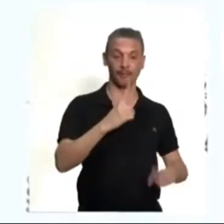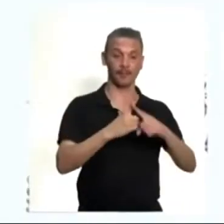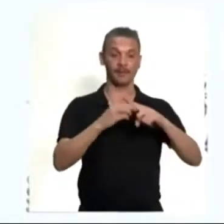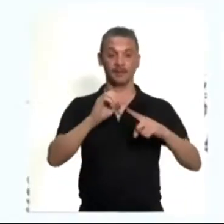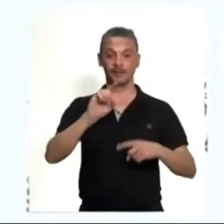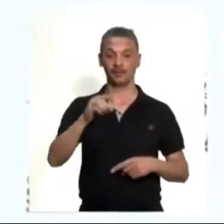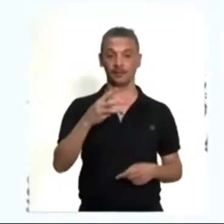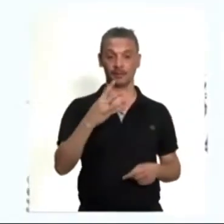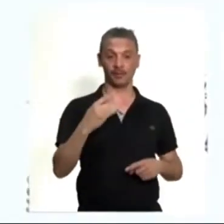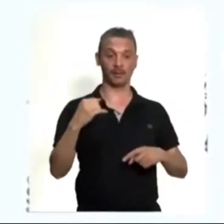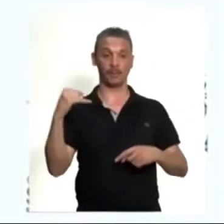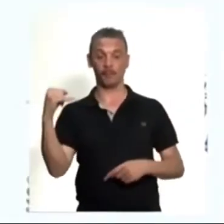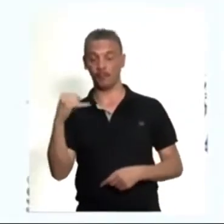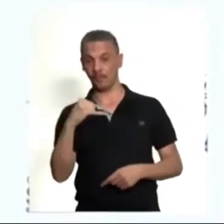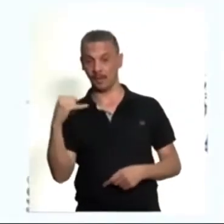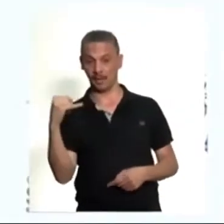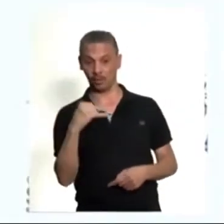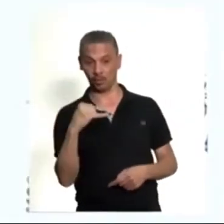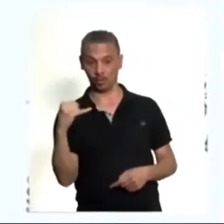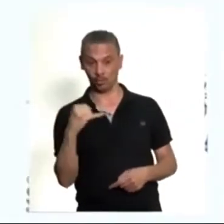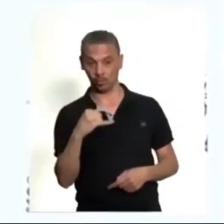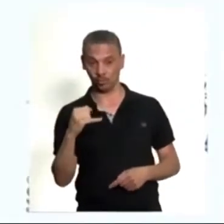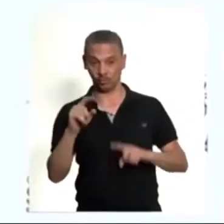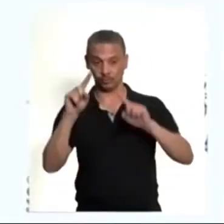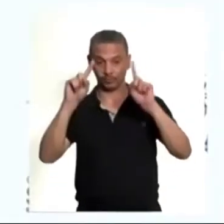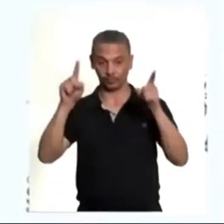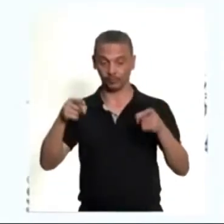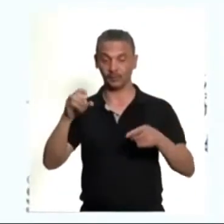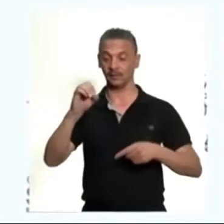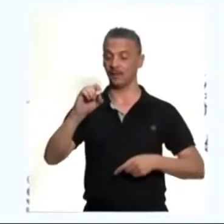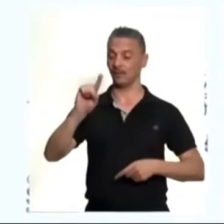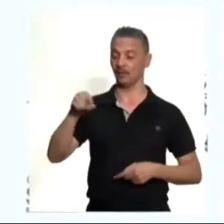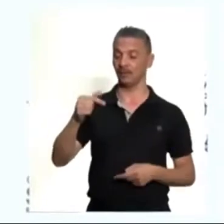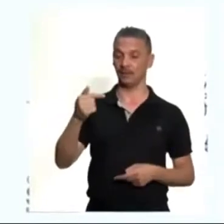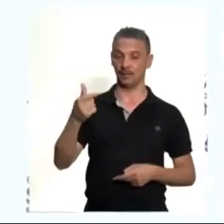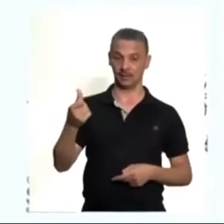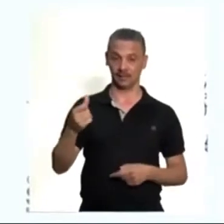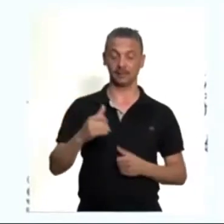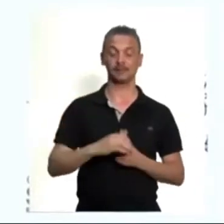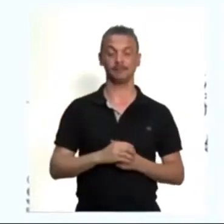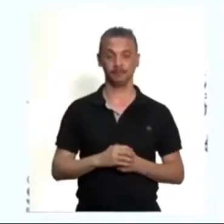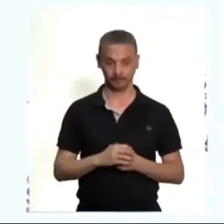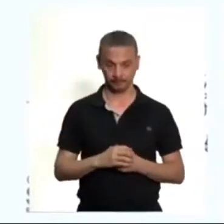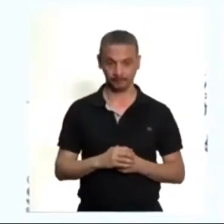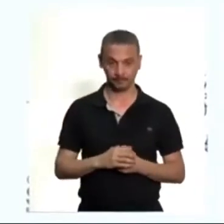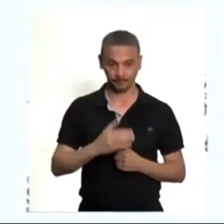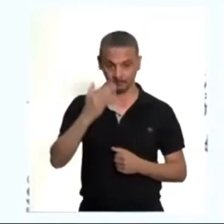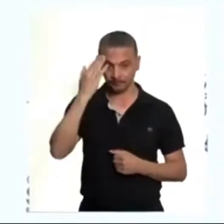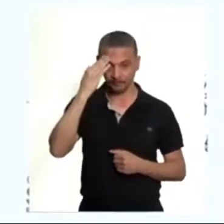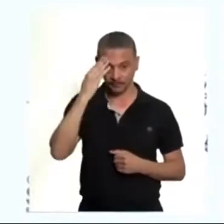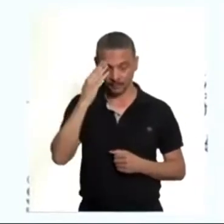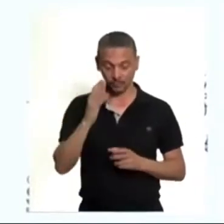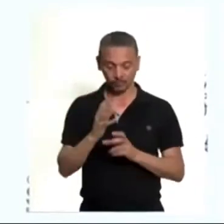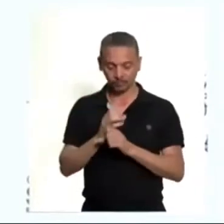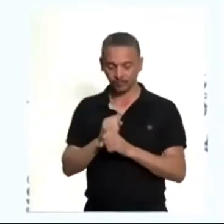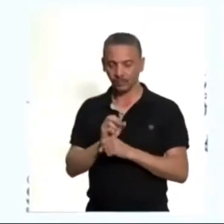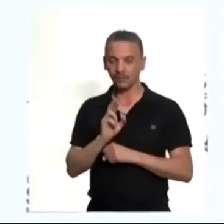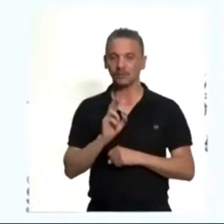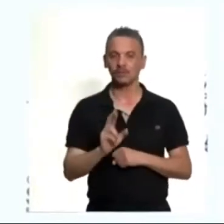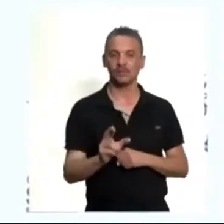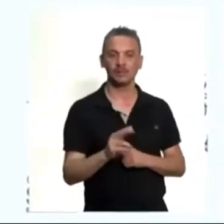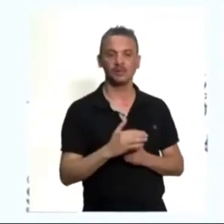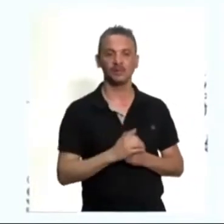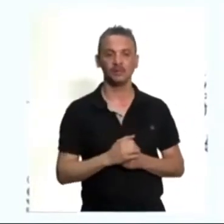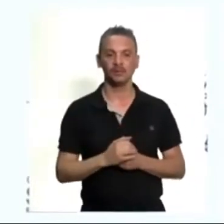volts, menos, dá uma olhada, o menor, que é menos 0,76 volts. Correto? Fiz a continha, quanto deu esse trem,